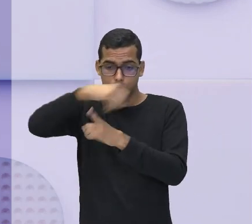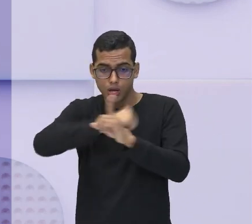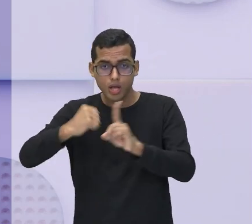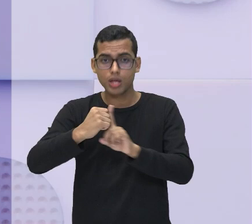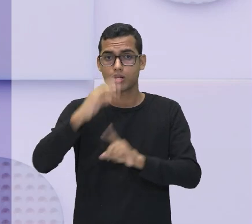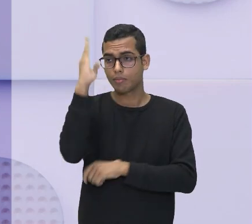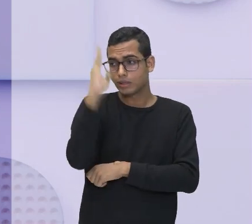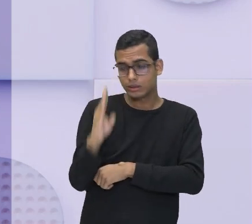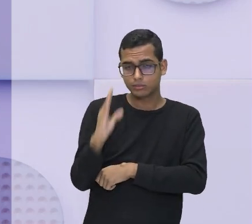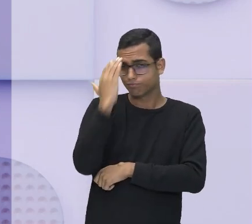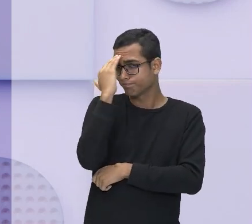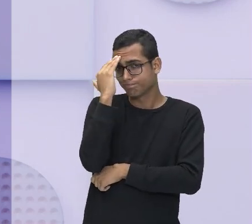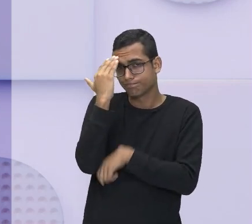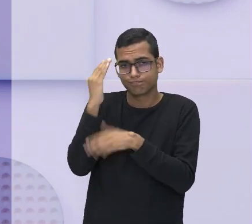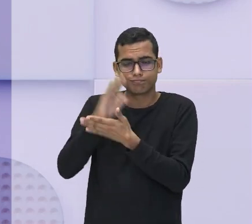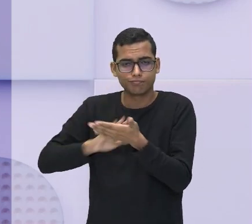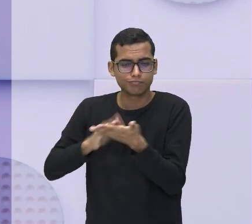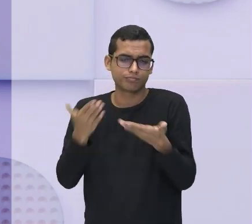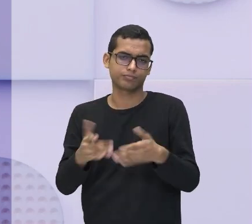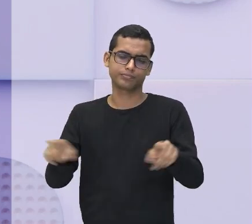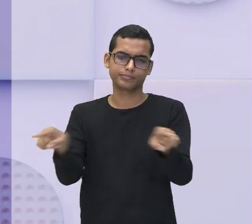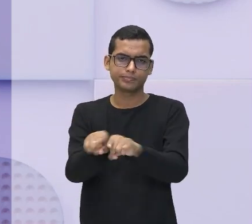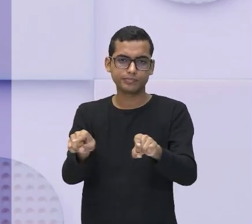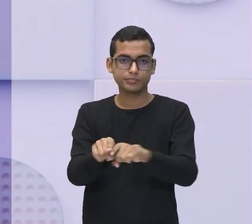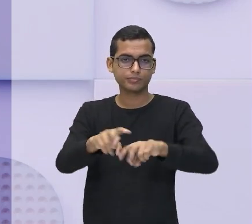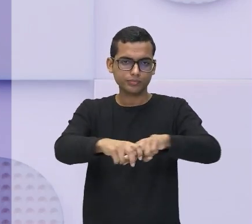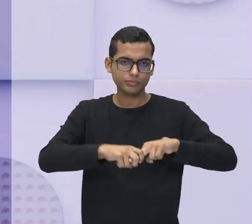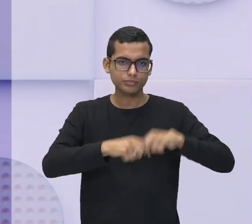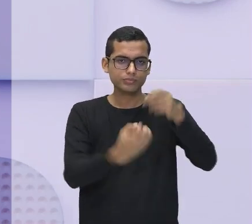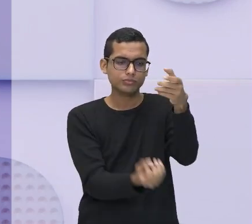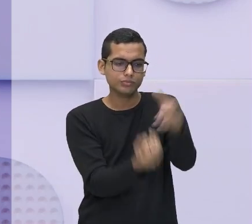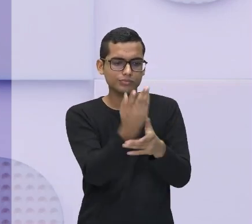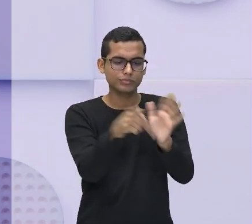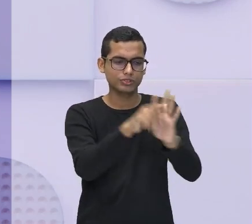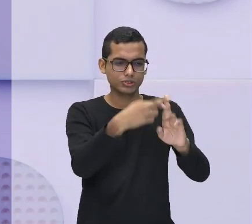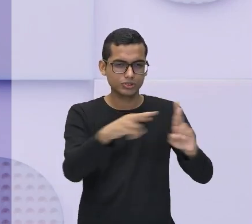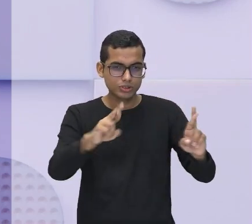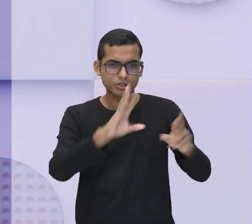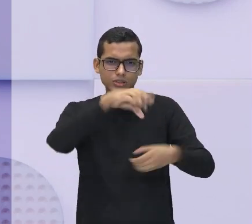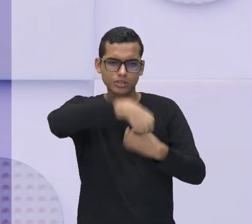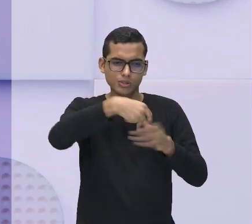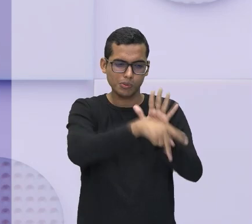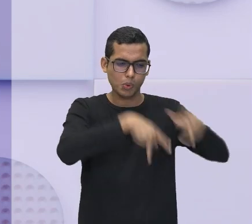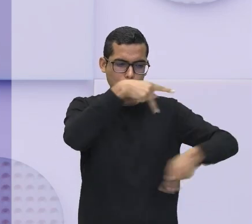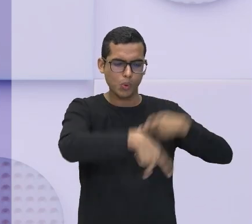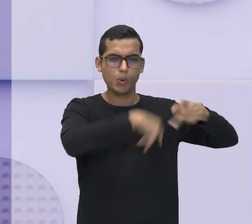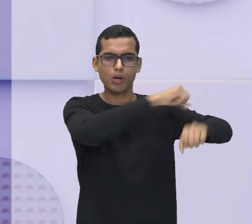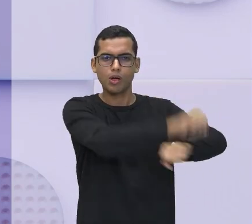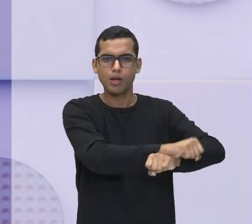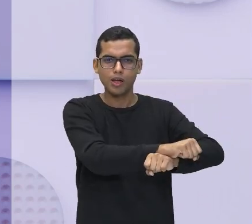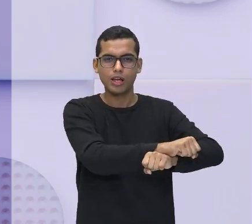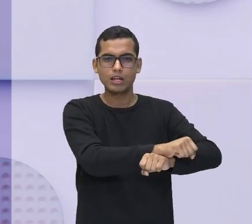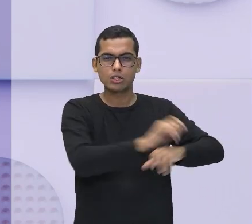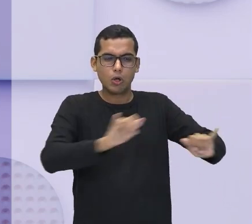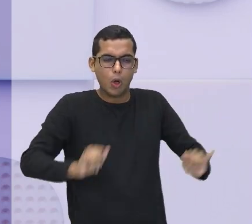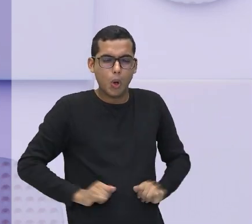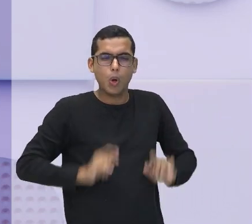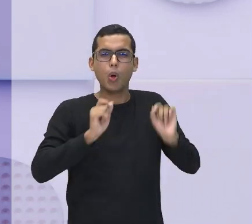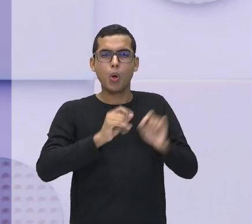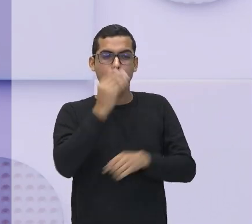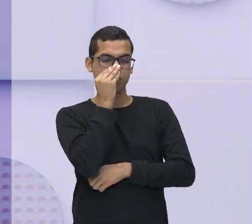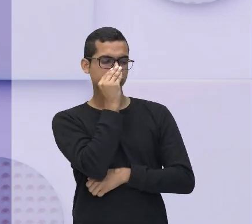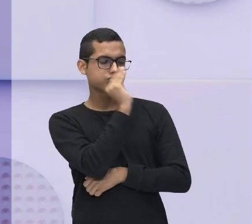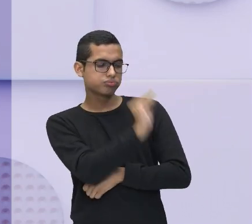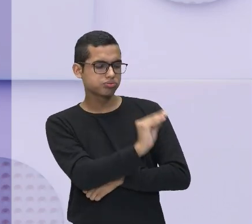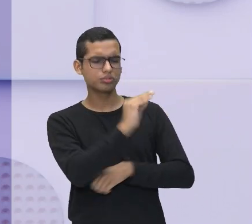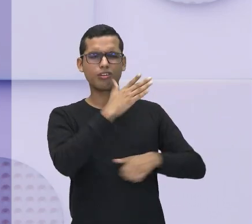os escravos, né, entre os povos escravizados presentes no Brasil, são religiões discriminadas, né, e geralmente